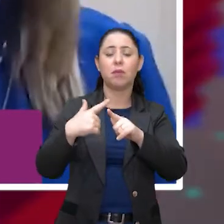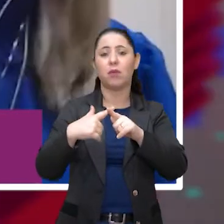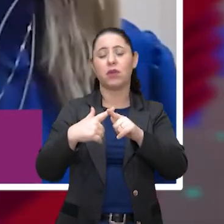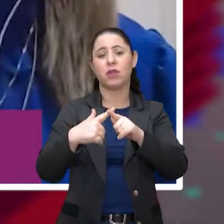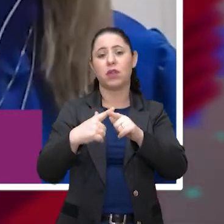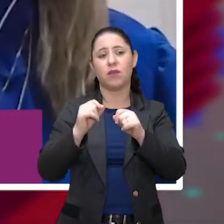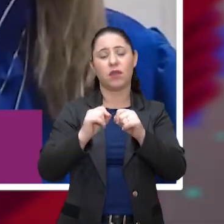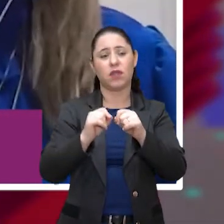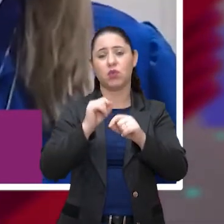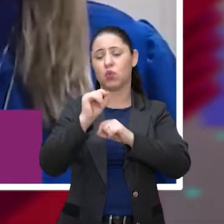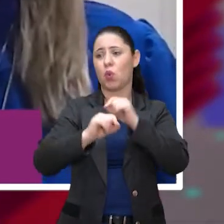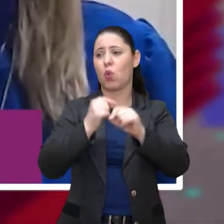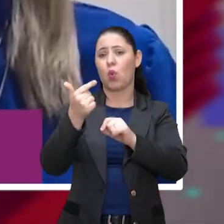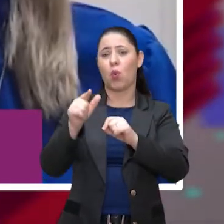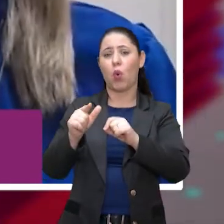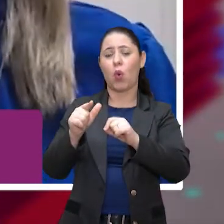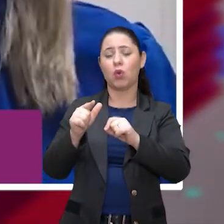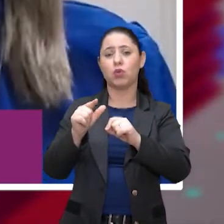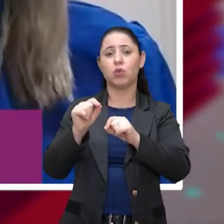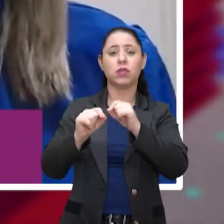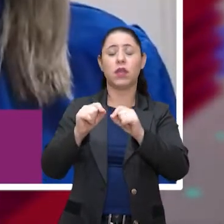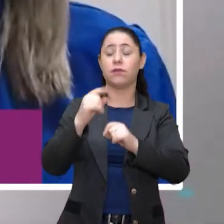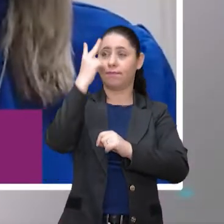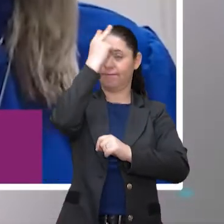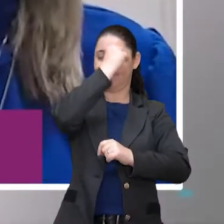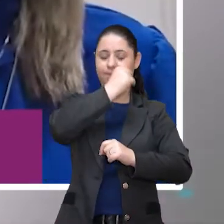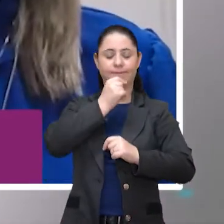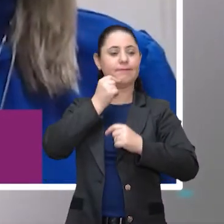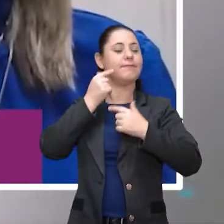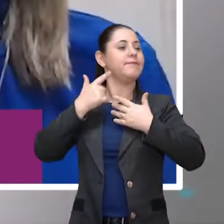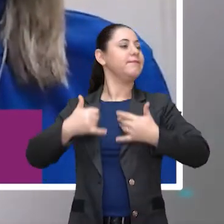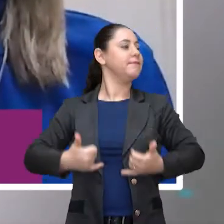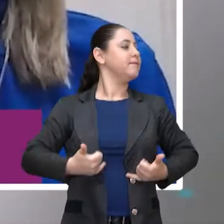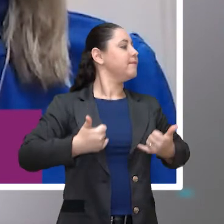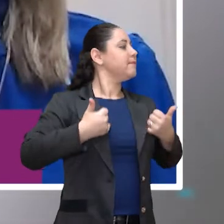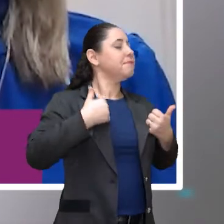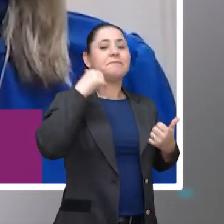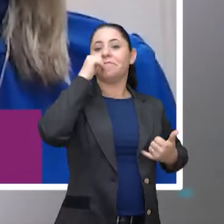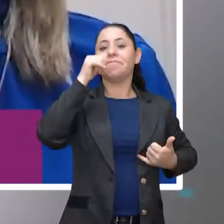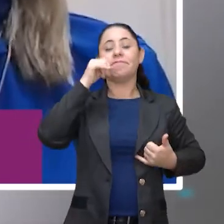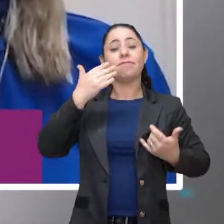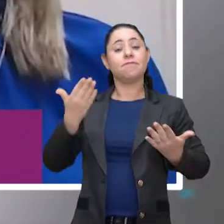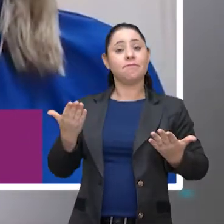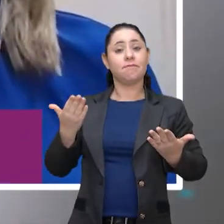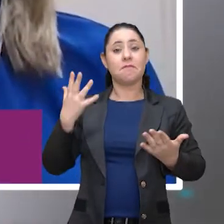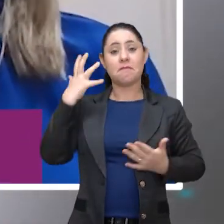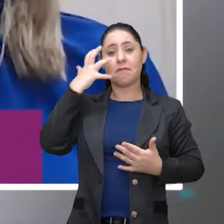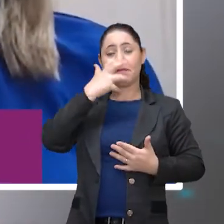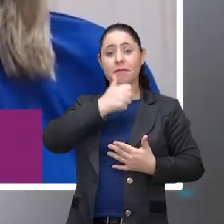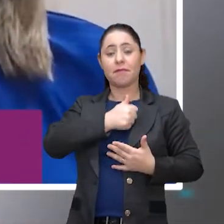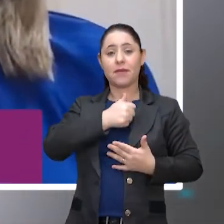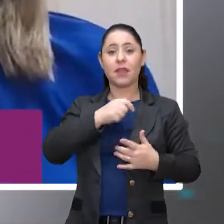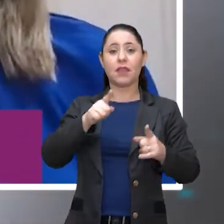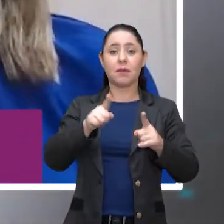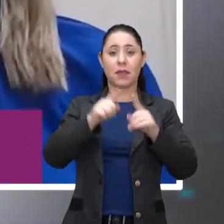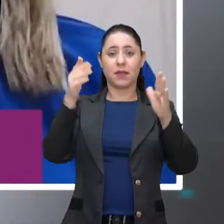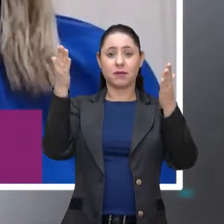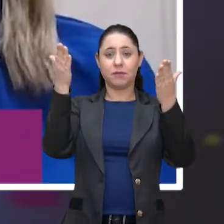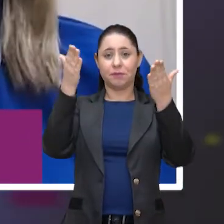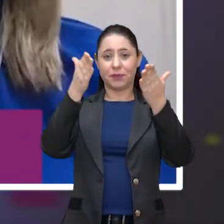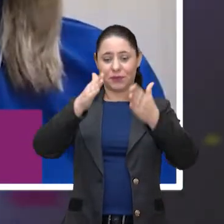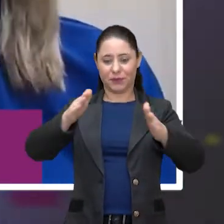com uma outra situação, a vaidade, a autoestima, né, doutora? E aí entra a questão da silhueta também